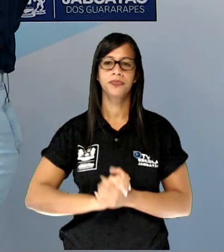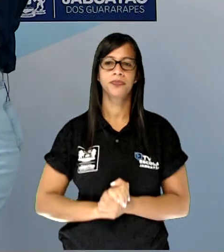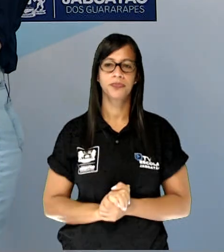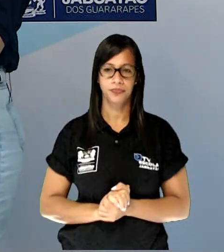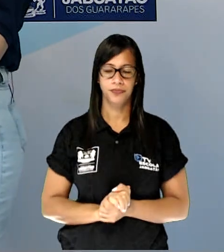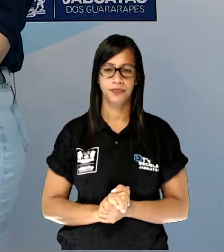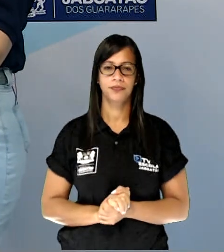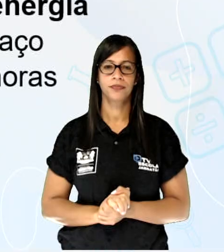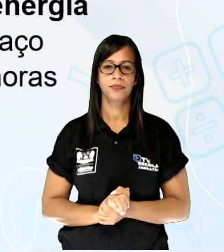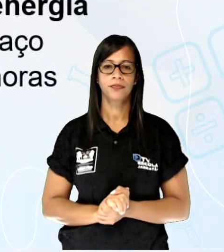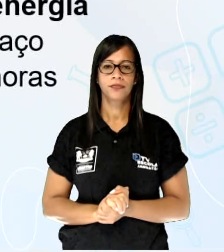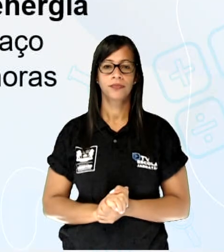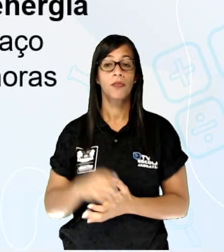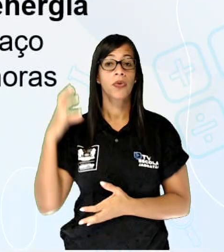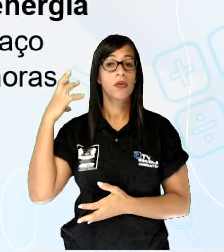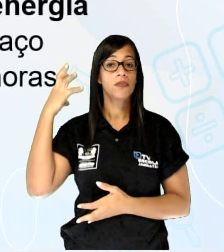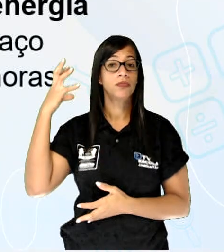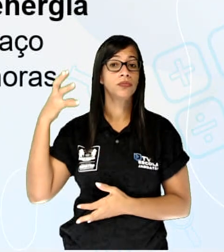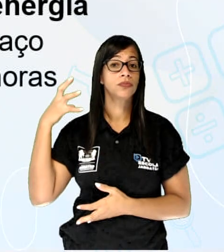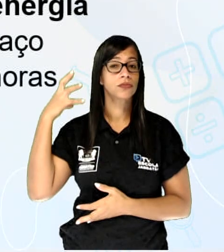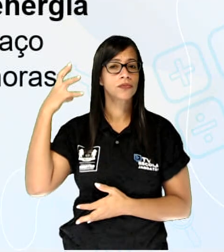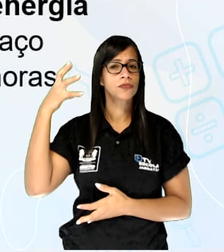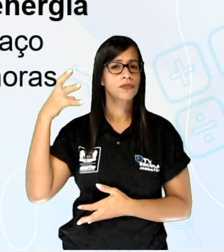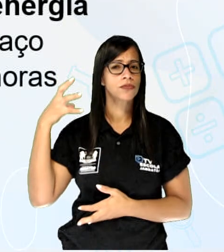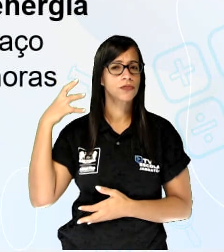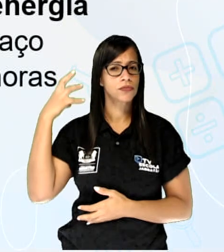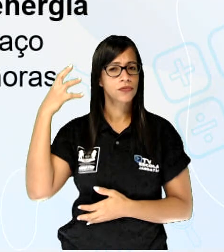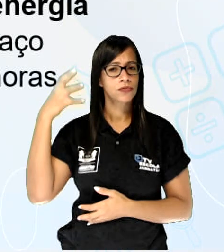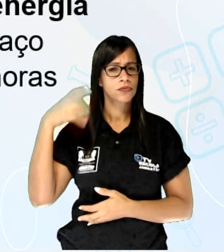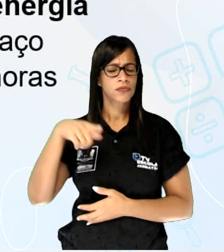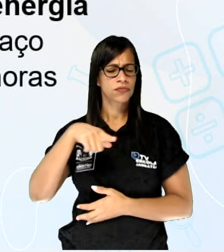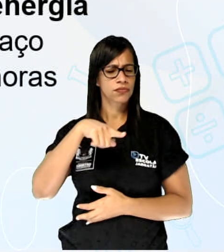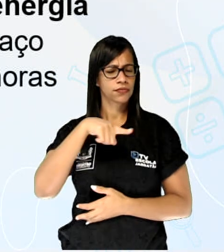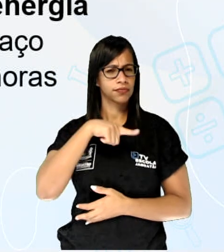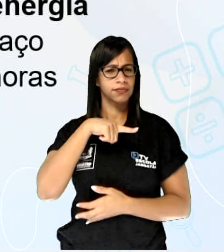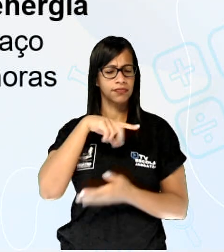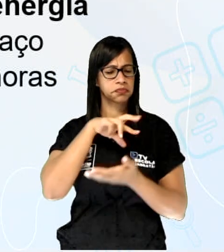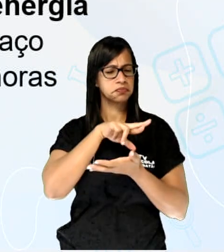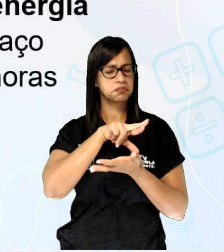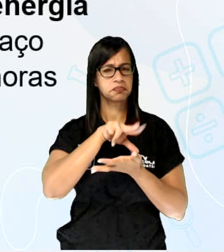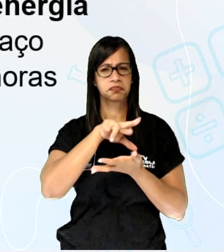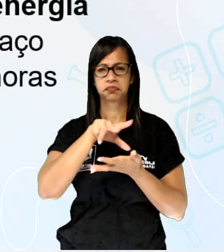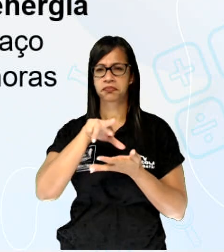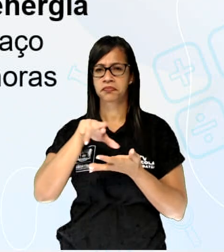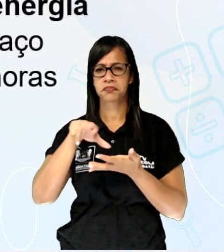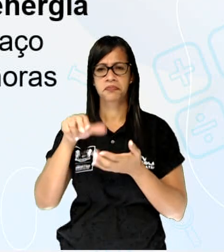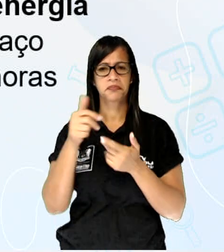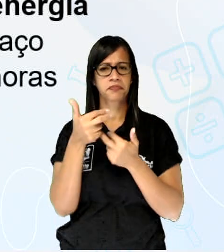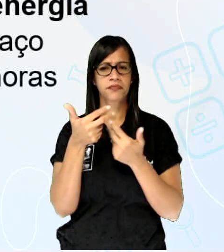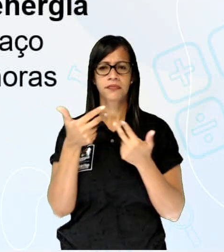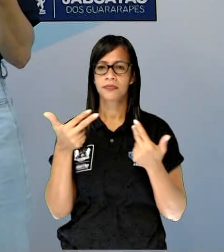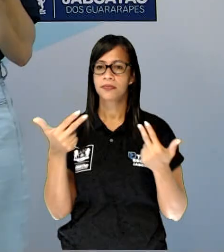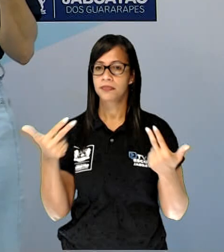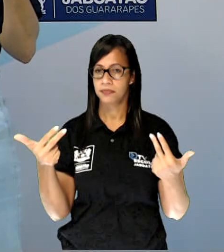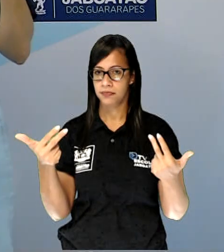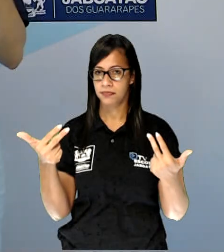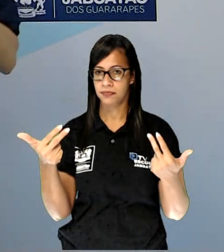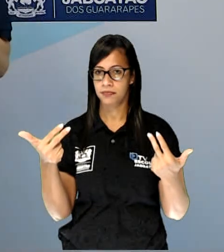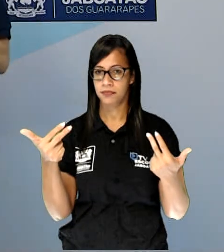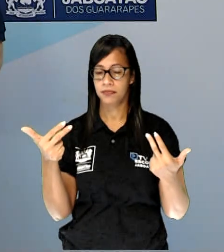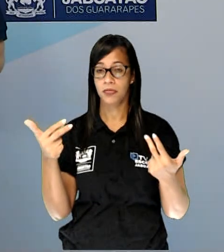o som nós podemos encontrar em várias situações. O som ele